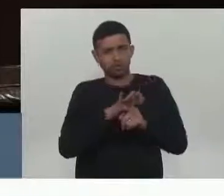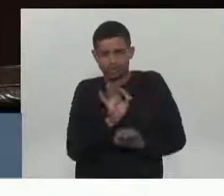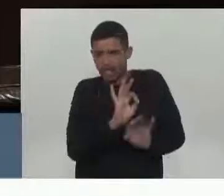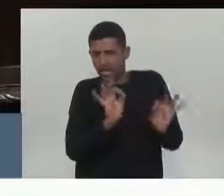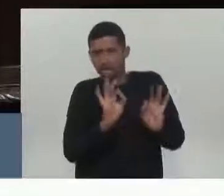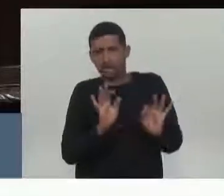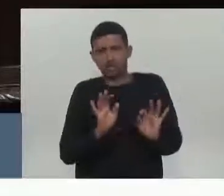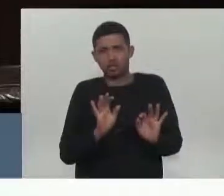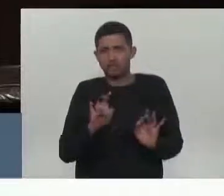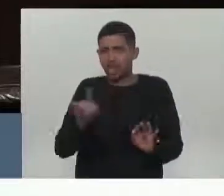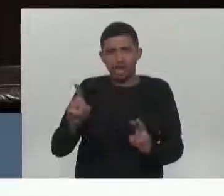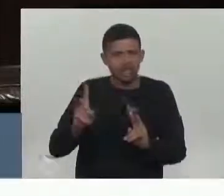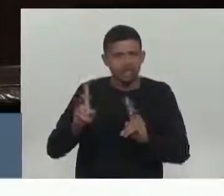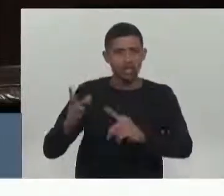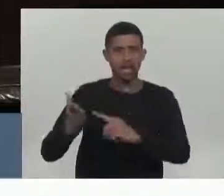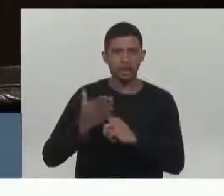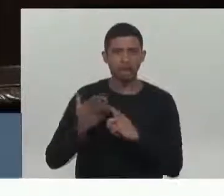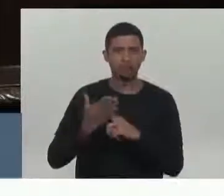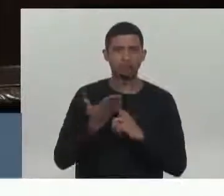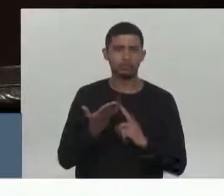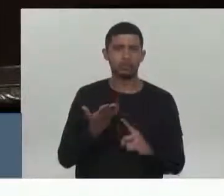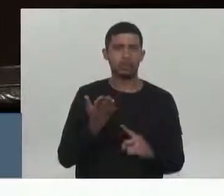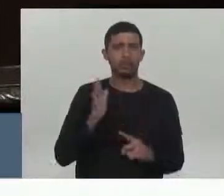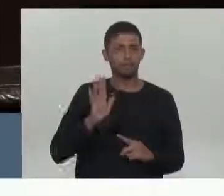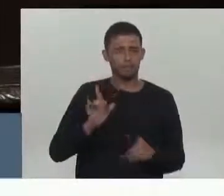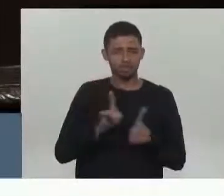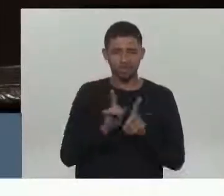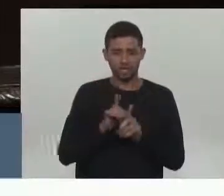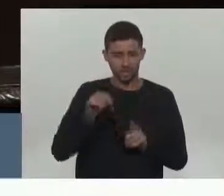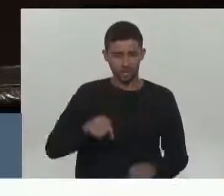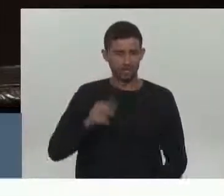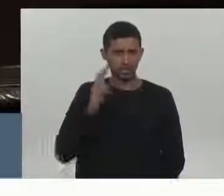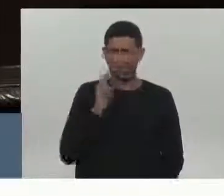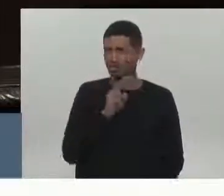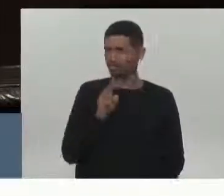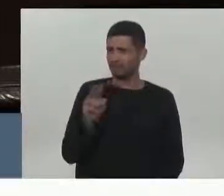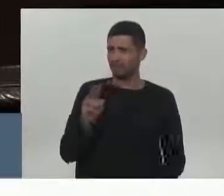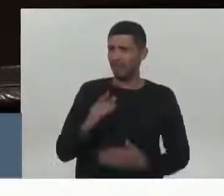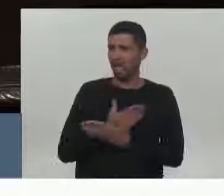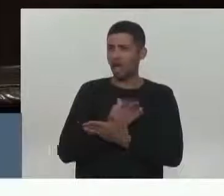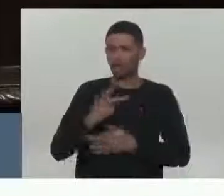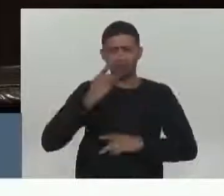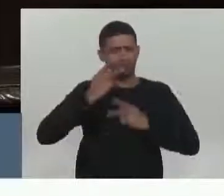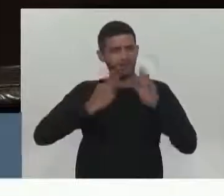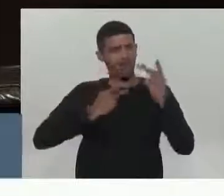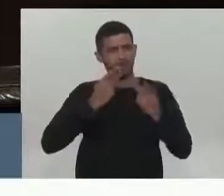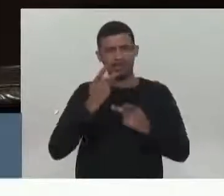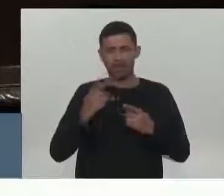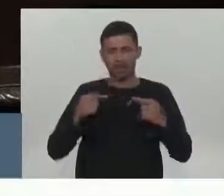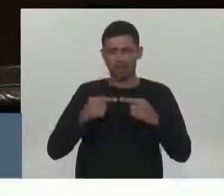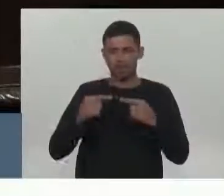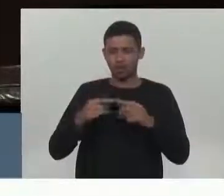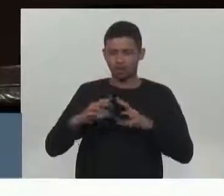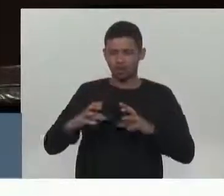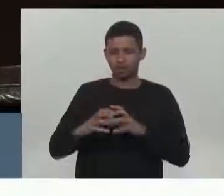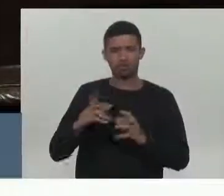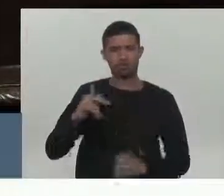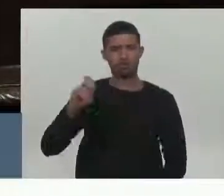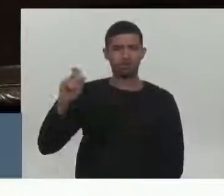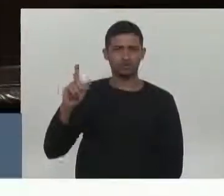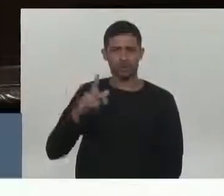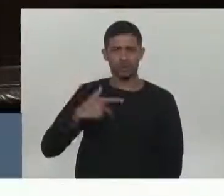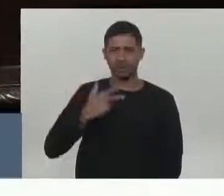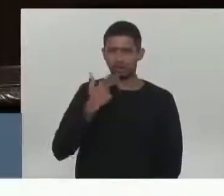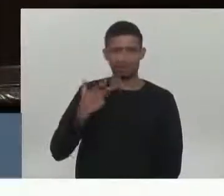do PSOL. E ao mesmo tempo nós ouvimos nessa casa de parlamentares do PSOL com inverdades a